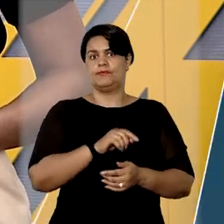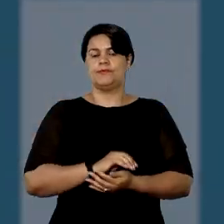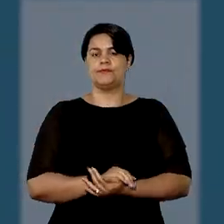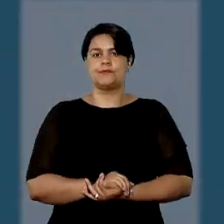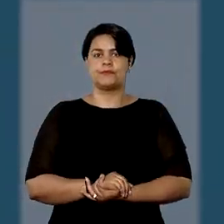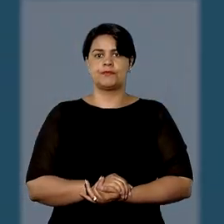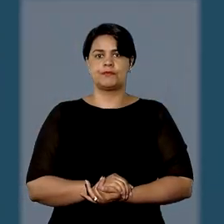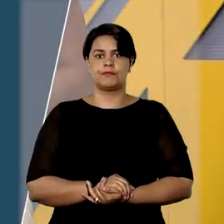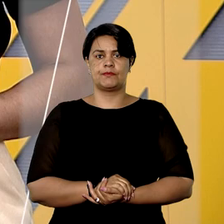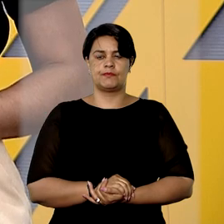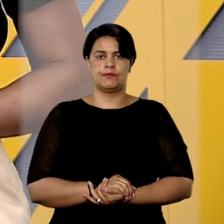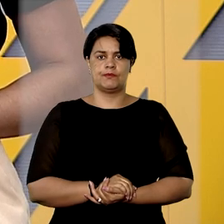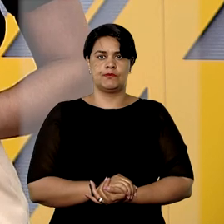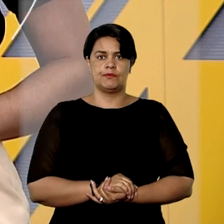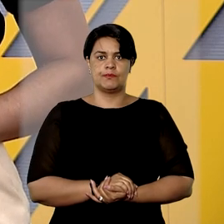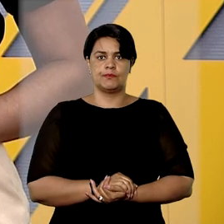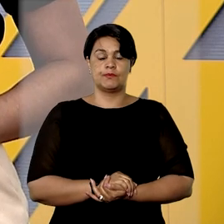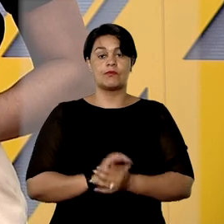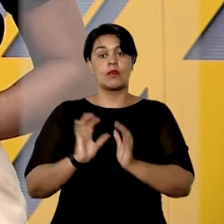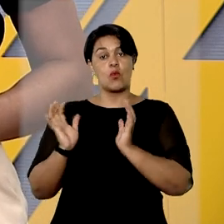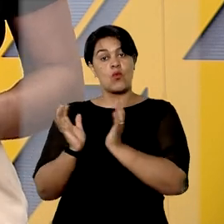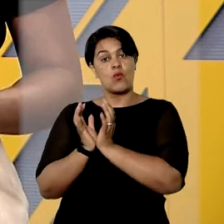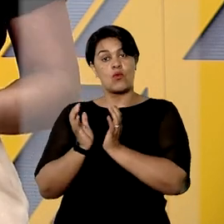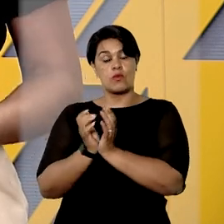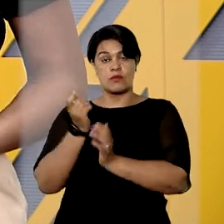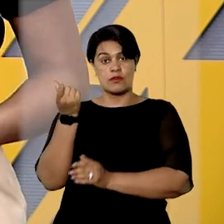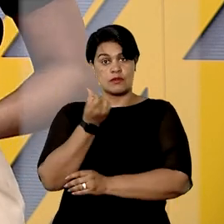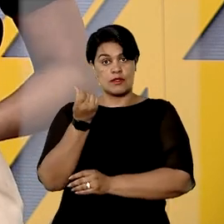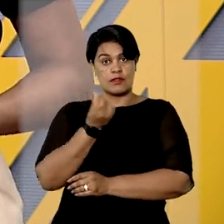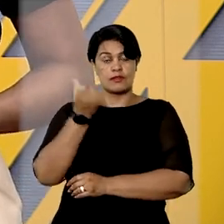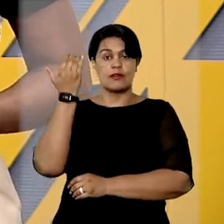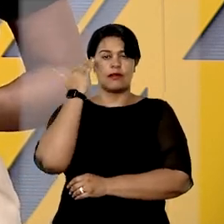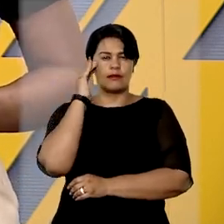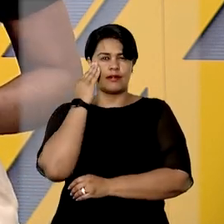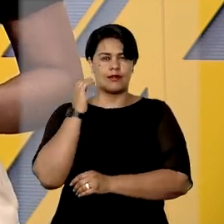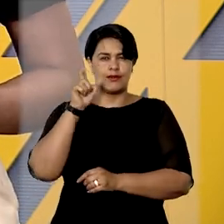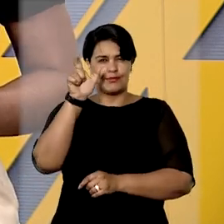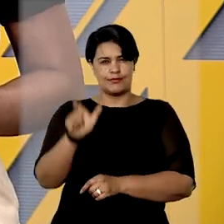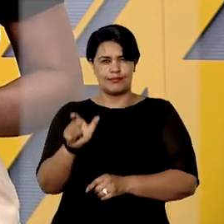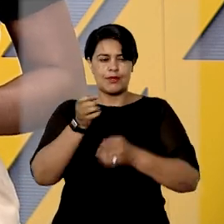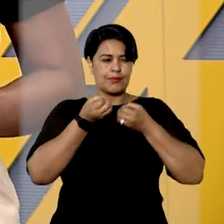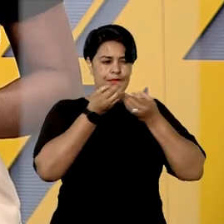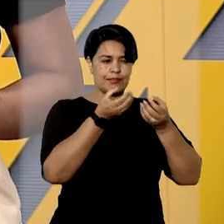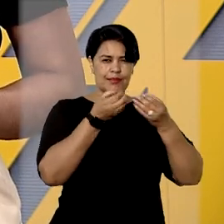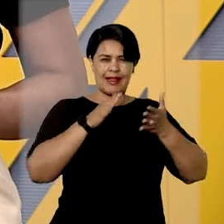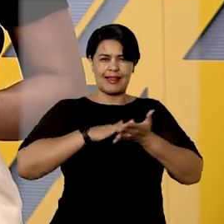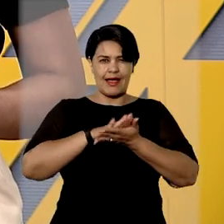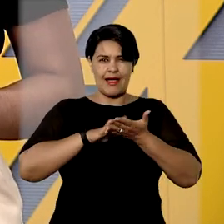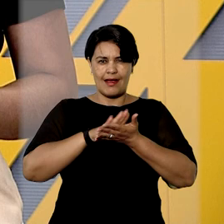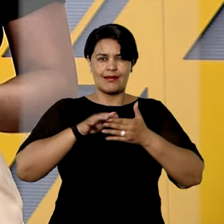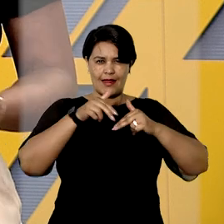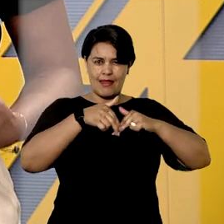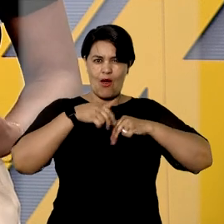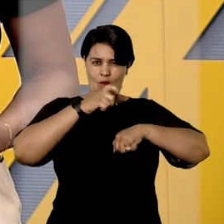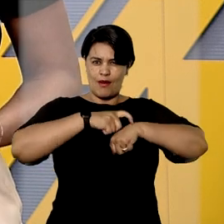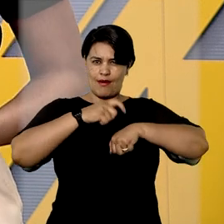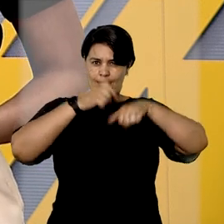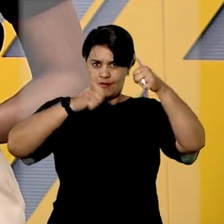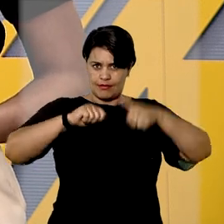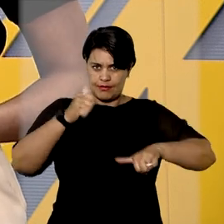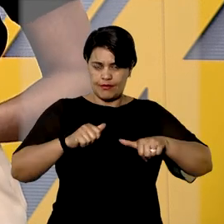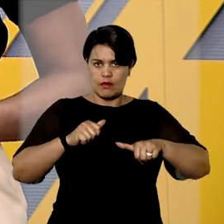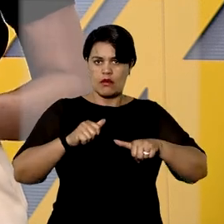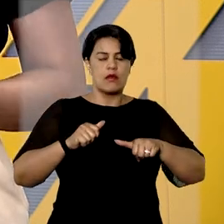residência. E a sexta turma entendeu que a ausência de confissão do autuado durante o inquérito policial não impede